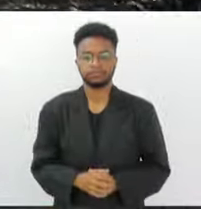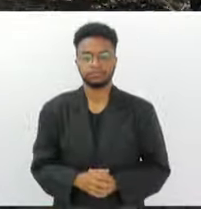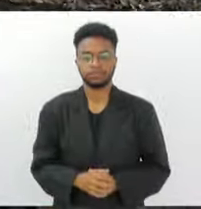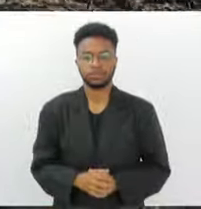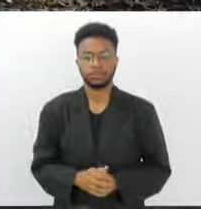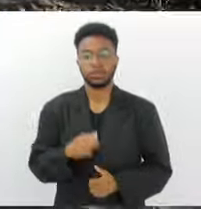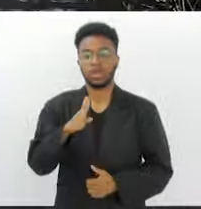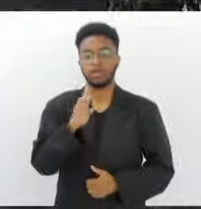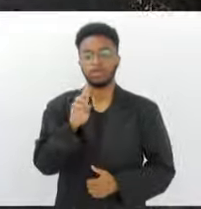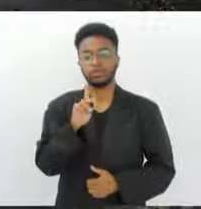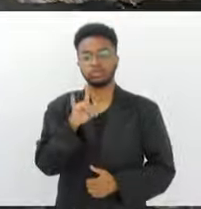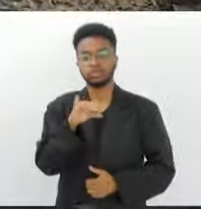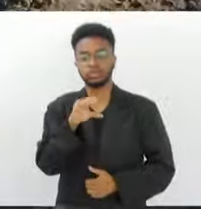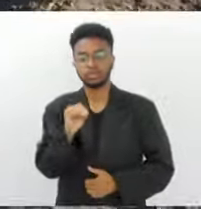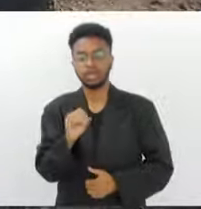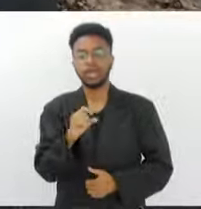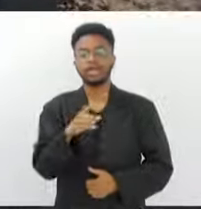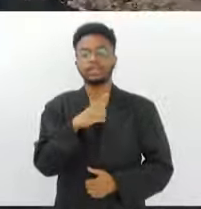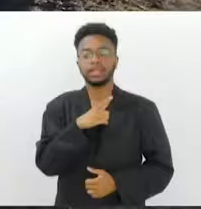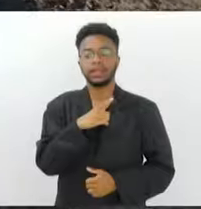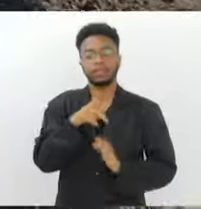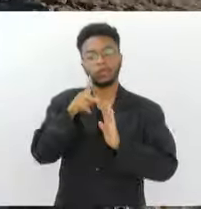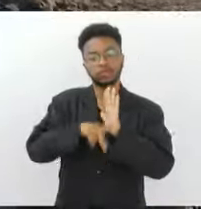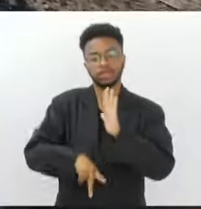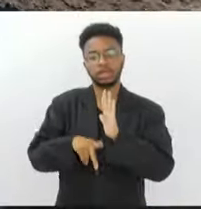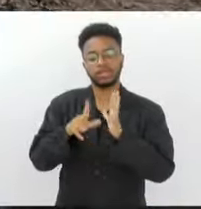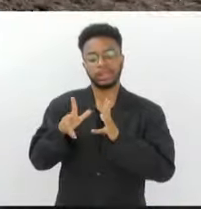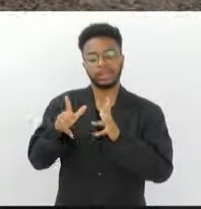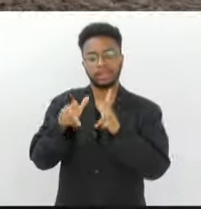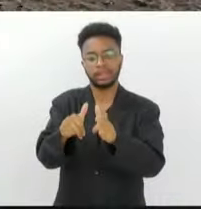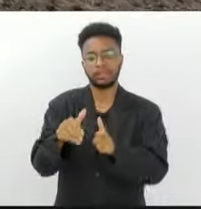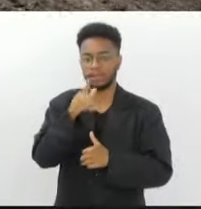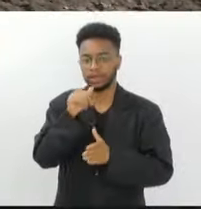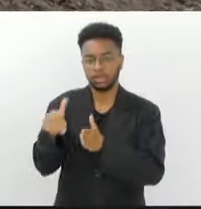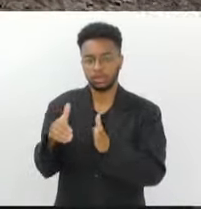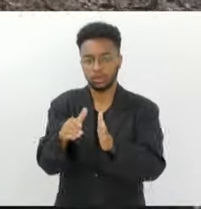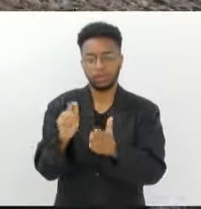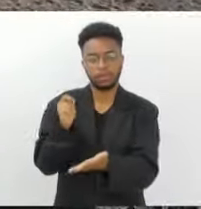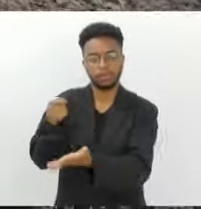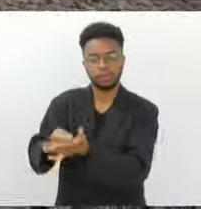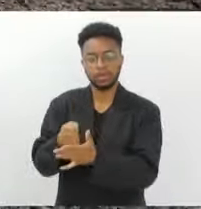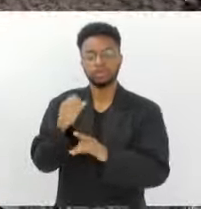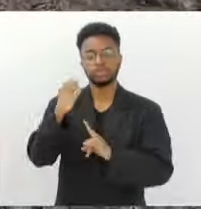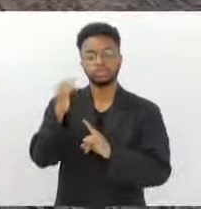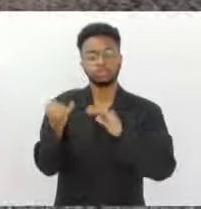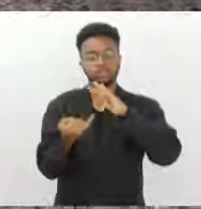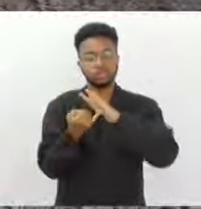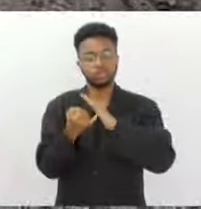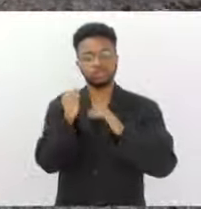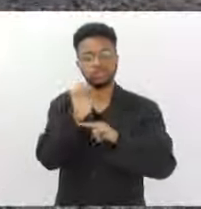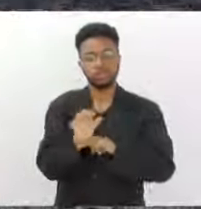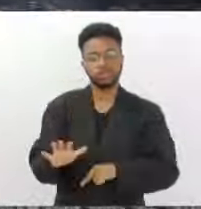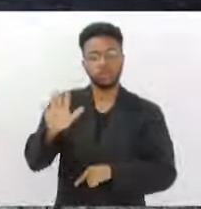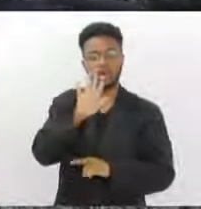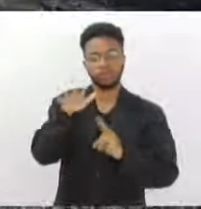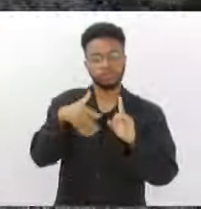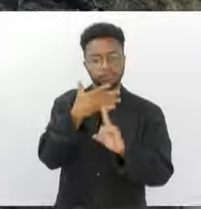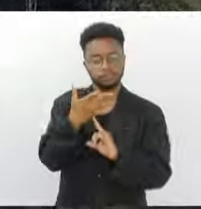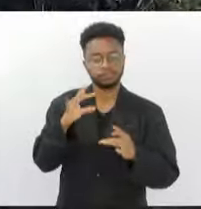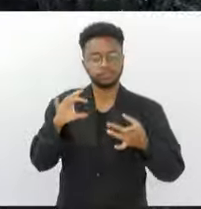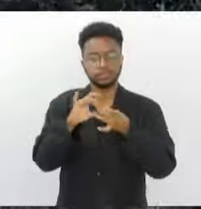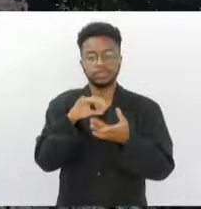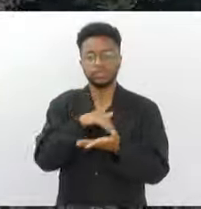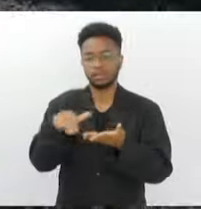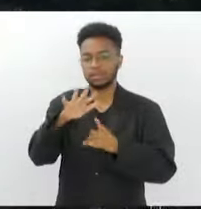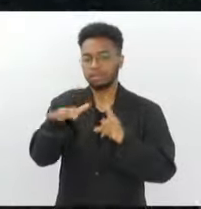Búzios foi contemplada com o projeto Limpa Rio, capitaneado pelo Instituto Estadual do Ambiente, ligado à Secretaria do Ambiente